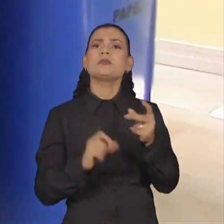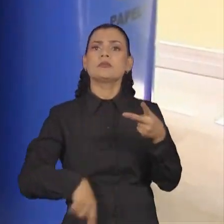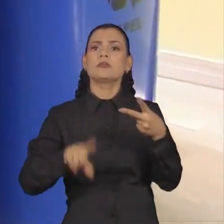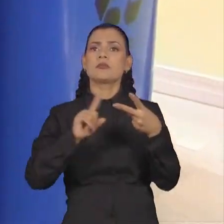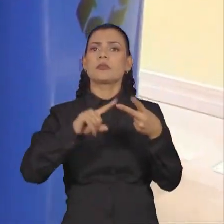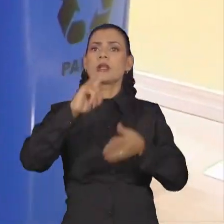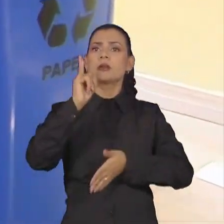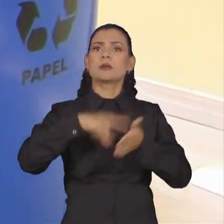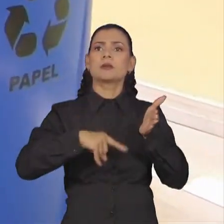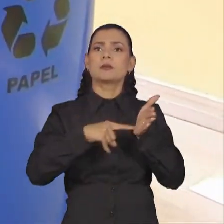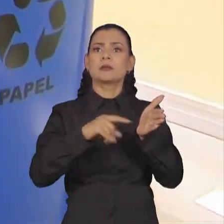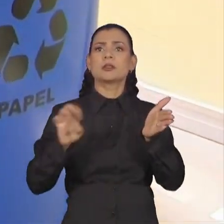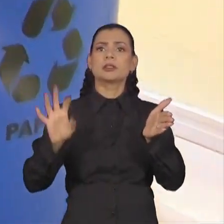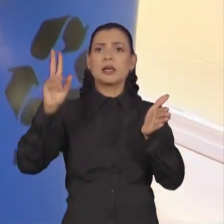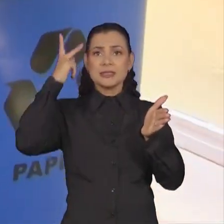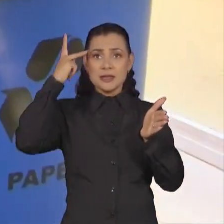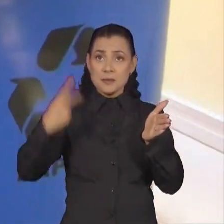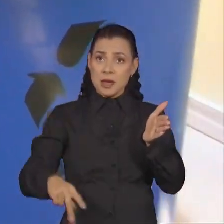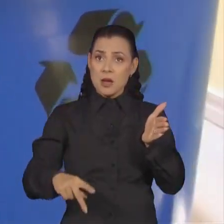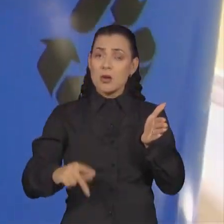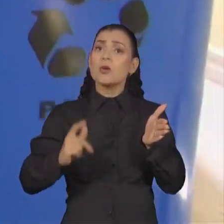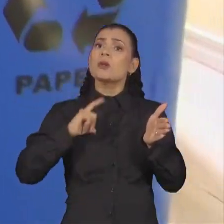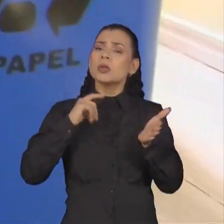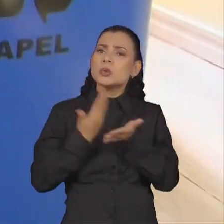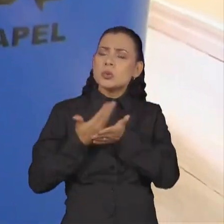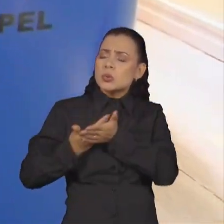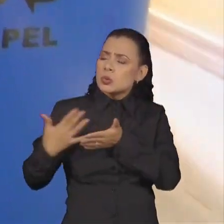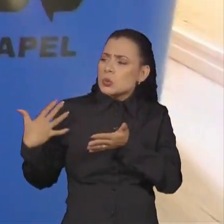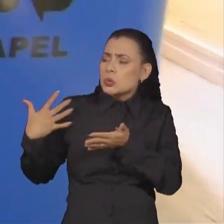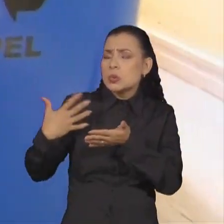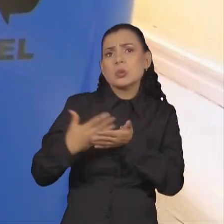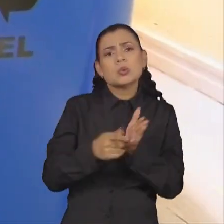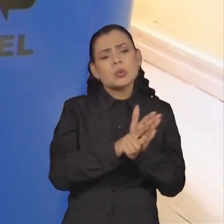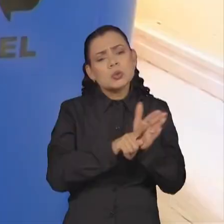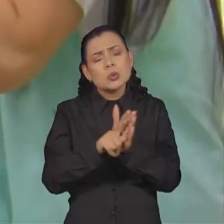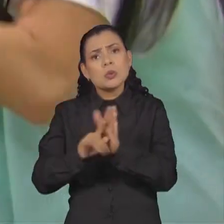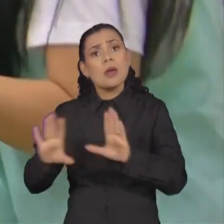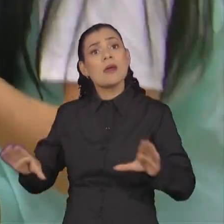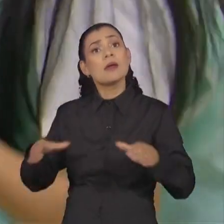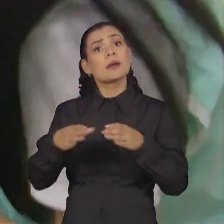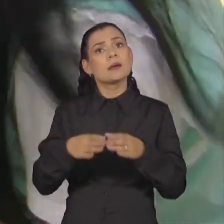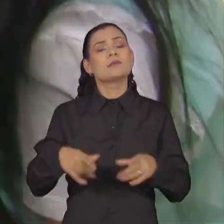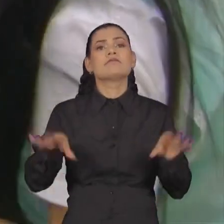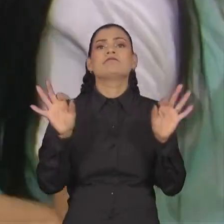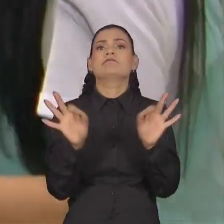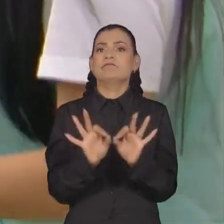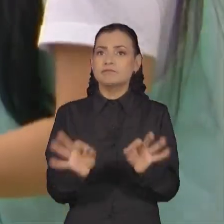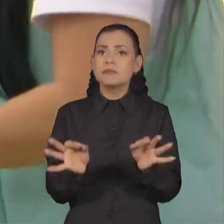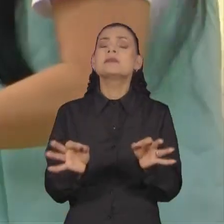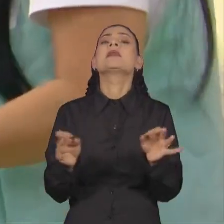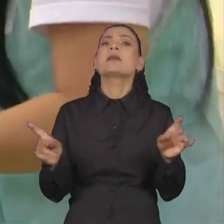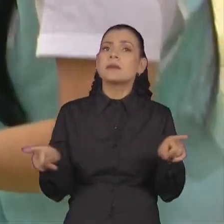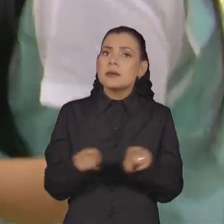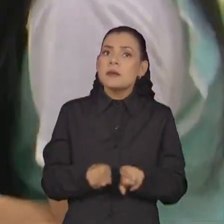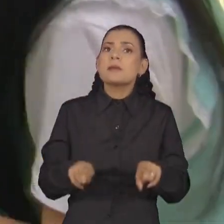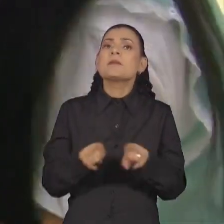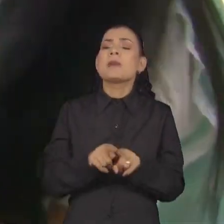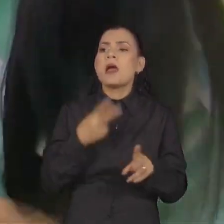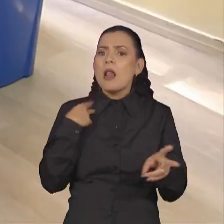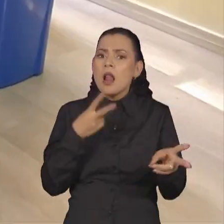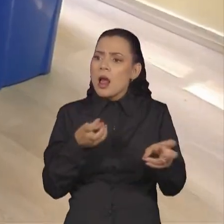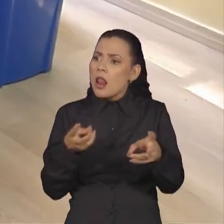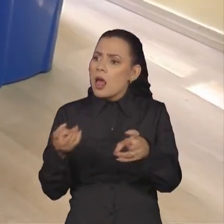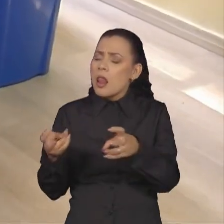documentos oficiais da cidade de São Paulo. E através dos estudos que nós fizemos enquanto equipe também no coletivo, eu pude